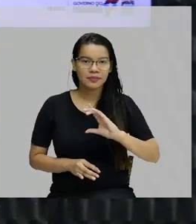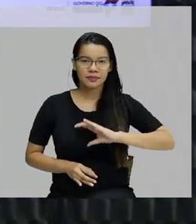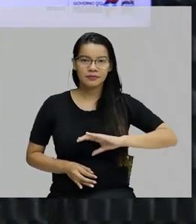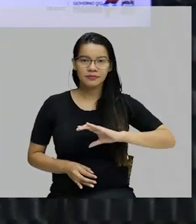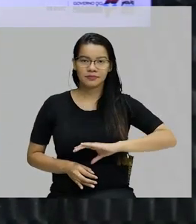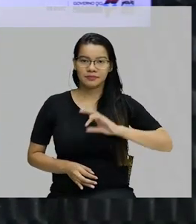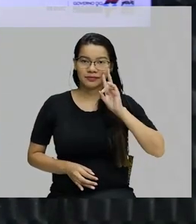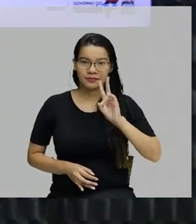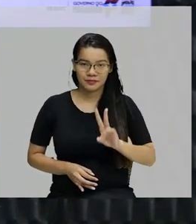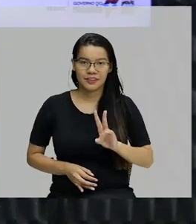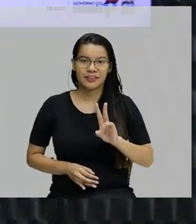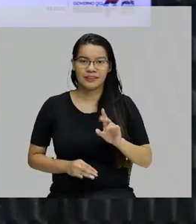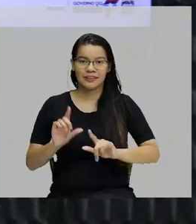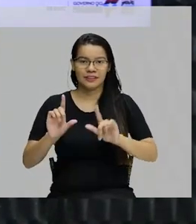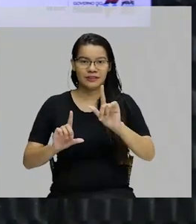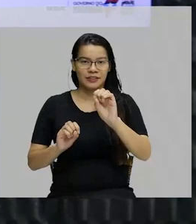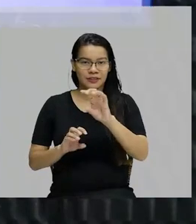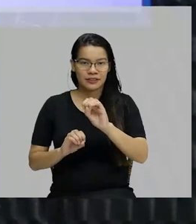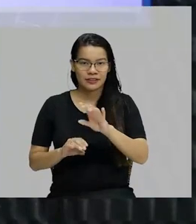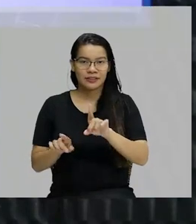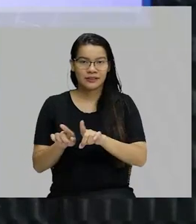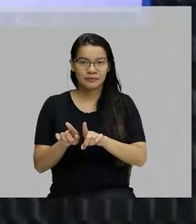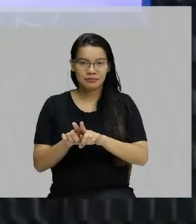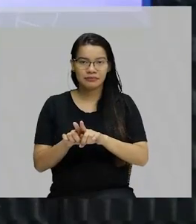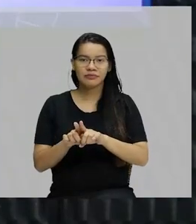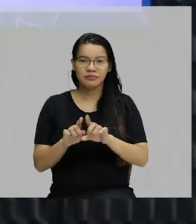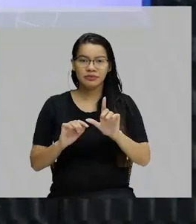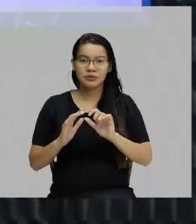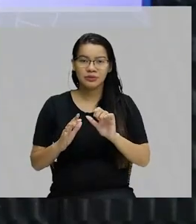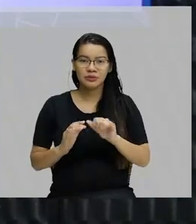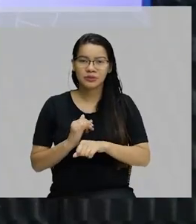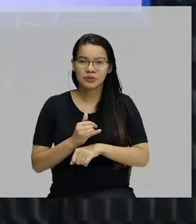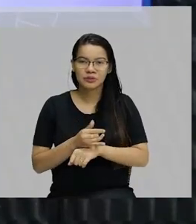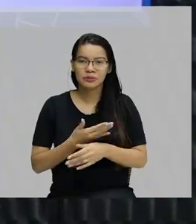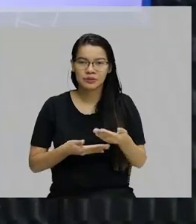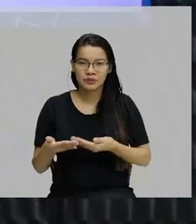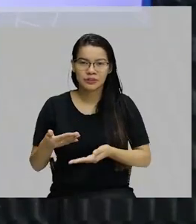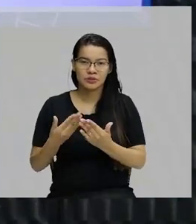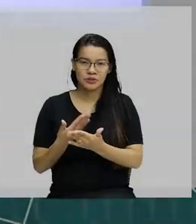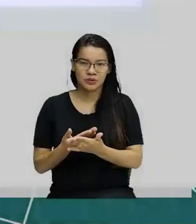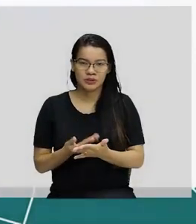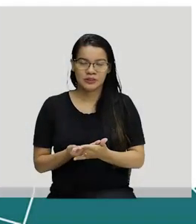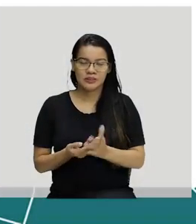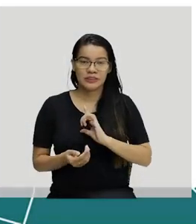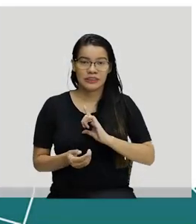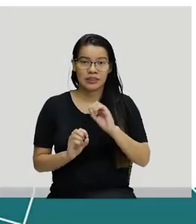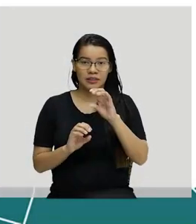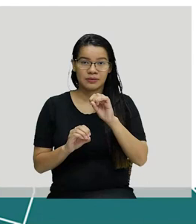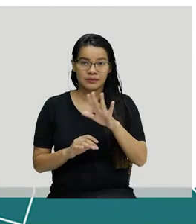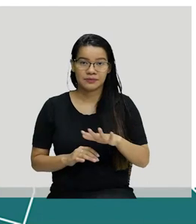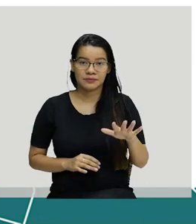e no Portal do Estudante que tem muito conteúdo para vocês na aula de hoje vamos começar falando sobre As convenções para o uso da